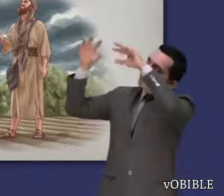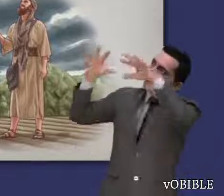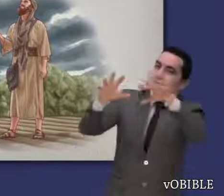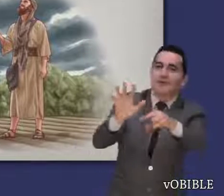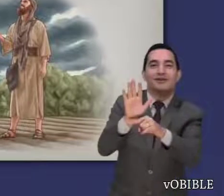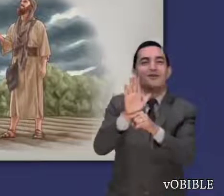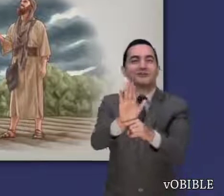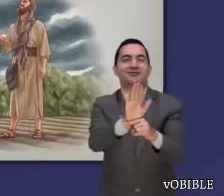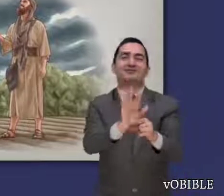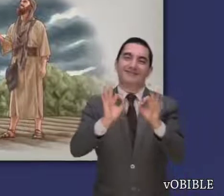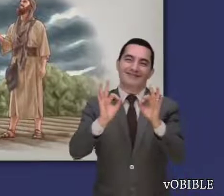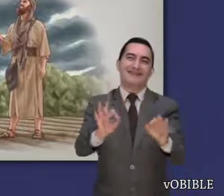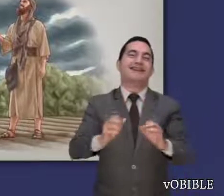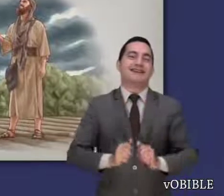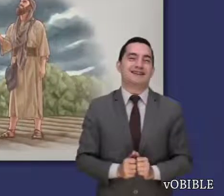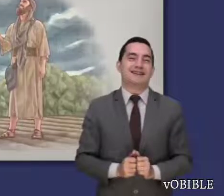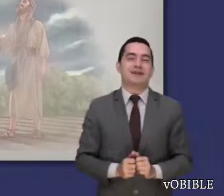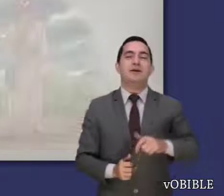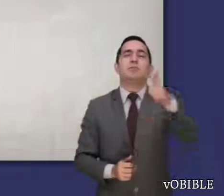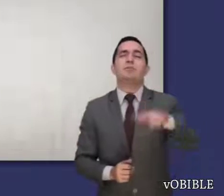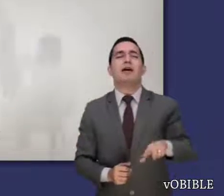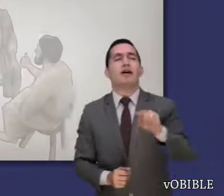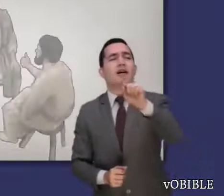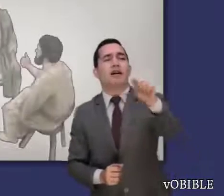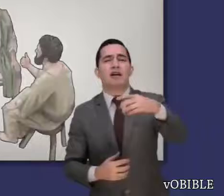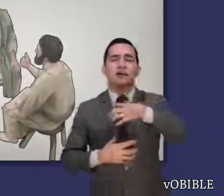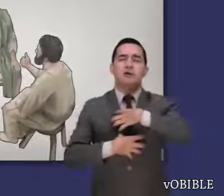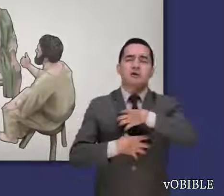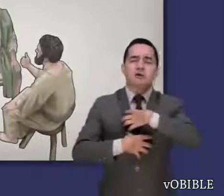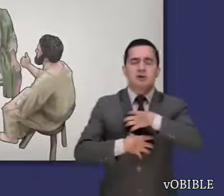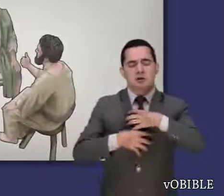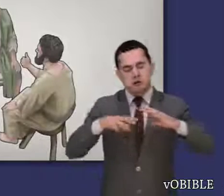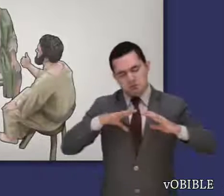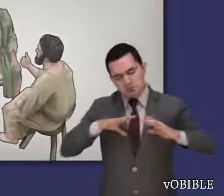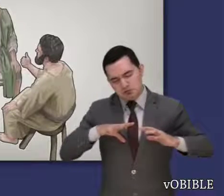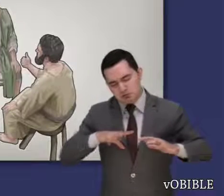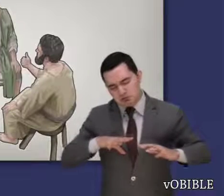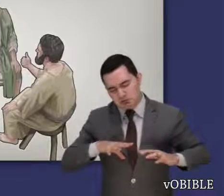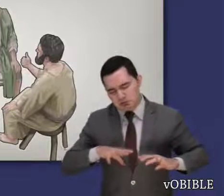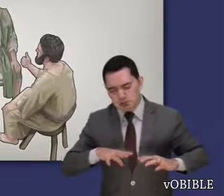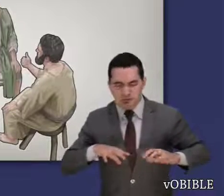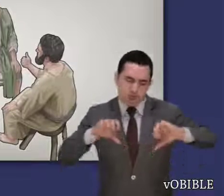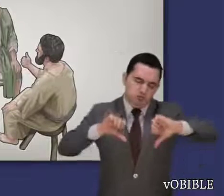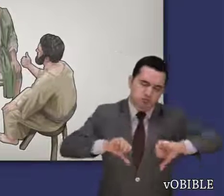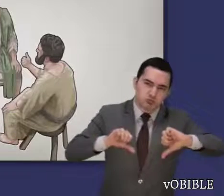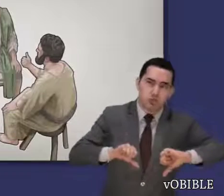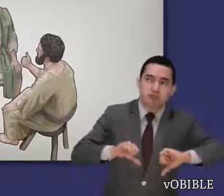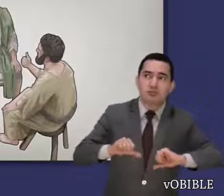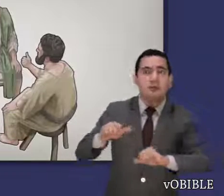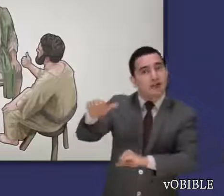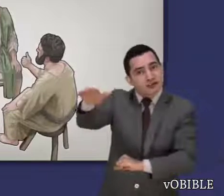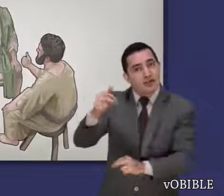Cristo. Enquanto isso, se alguém estiver espiritualmente doente, deve buscar a ajuda dos anciãos da